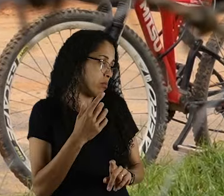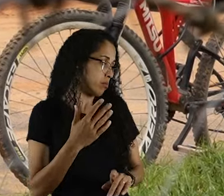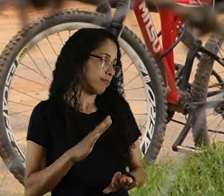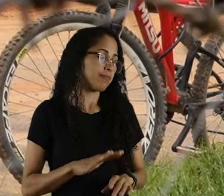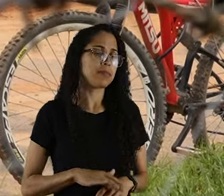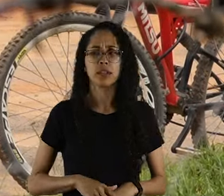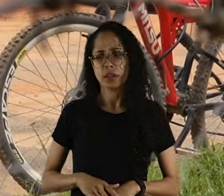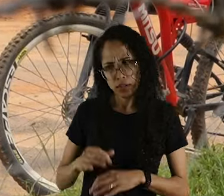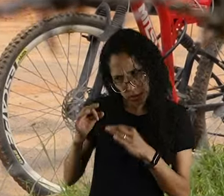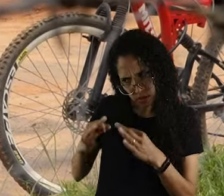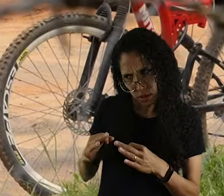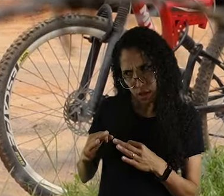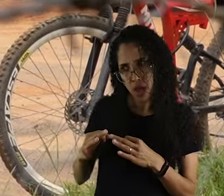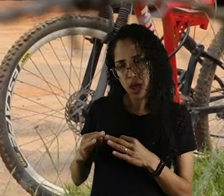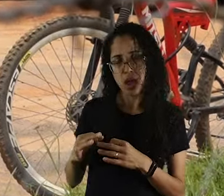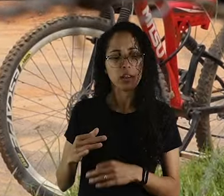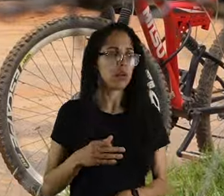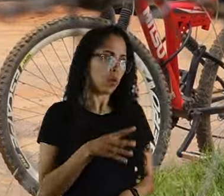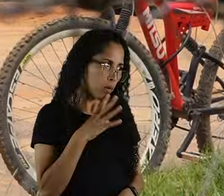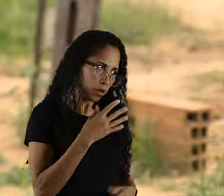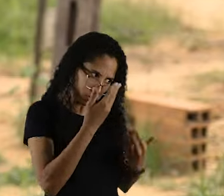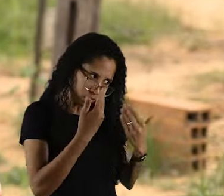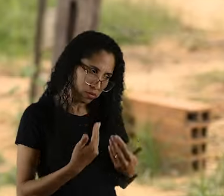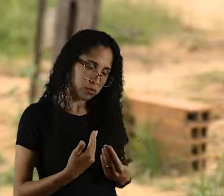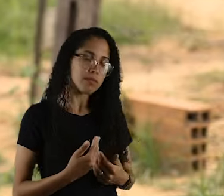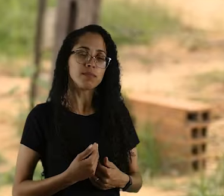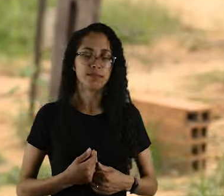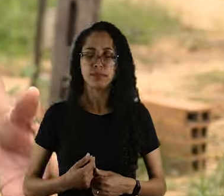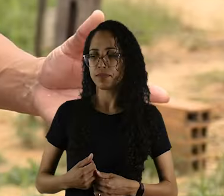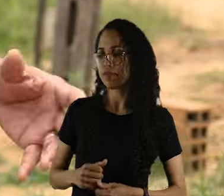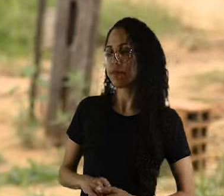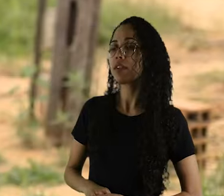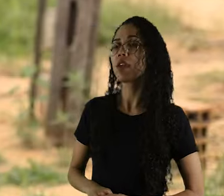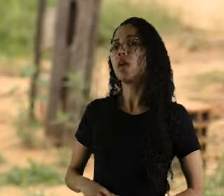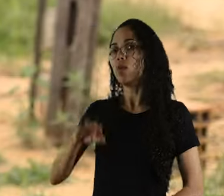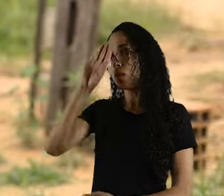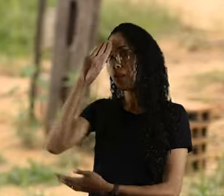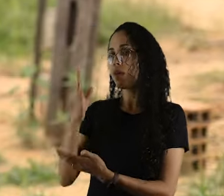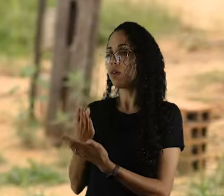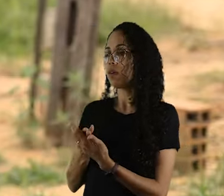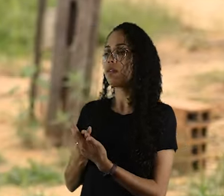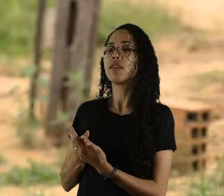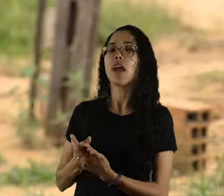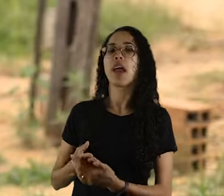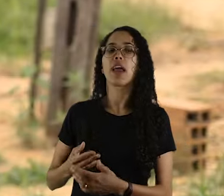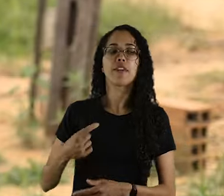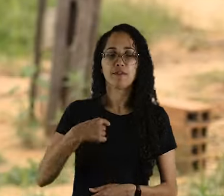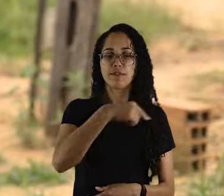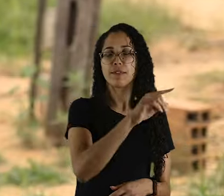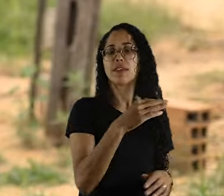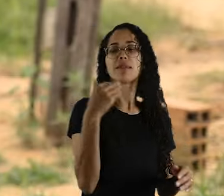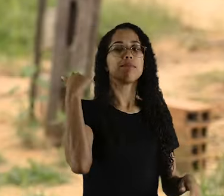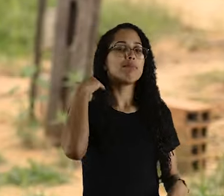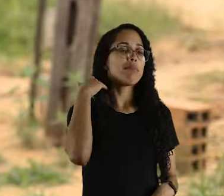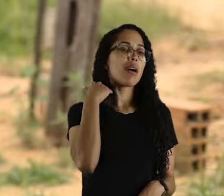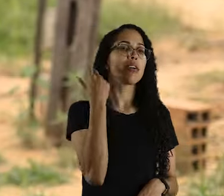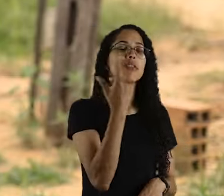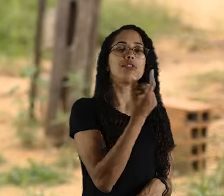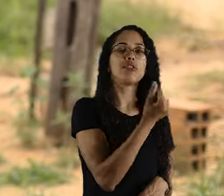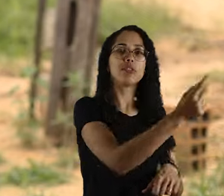falei, isso aí mesmo dá certo? Eu falei, dá certo? Você não me conhece? Eu falei, sim. Aí eu confiei nele e fui lá e tirei o